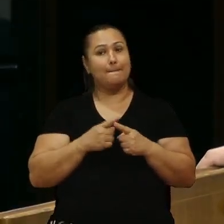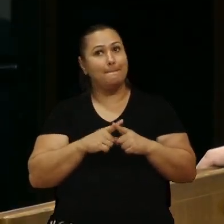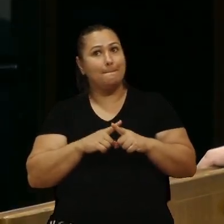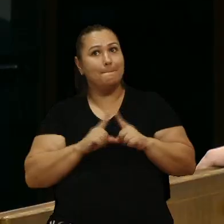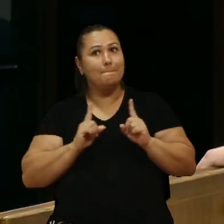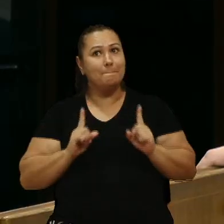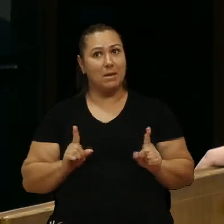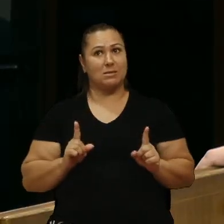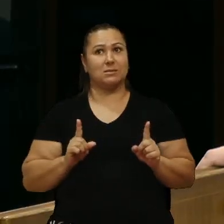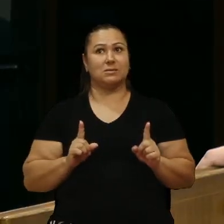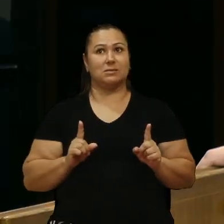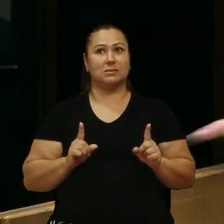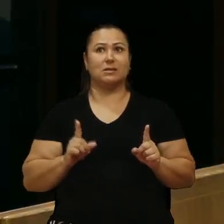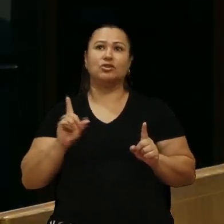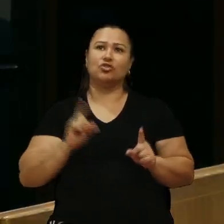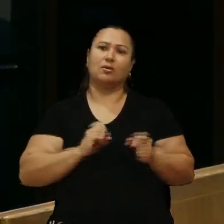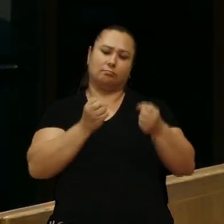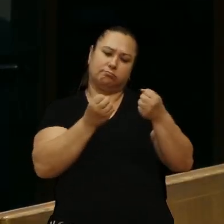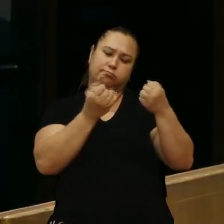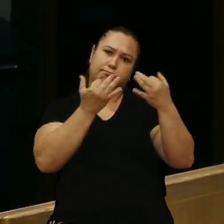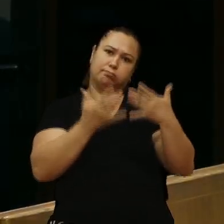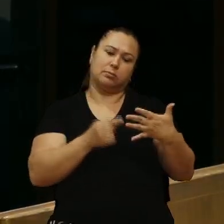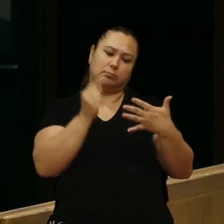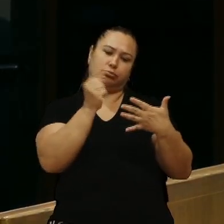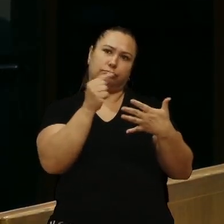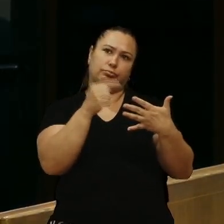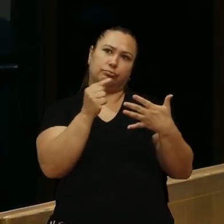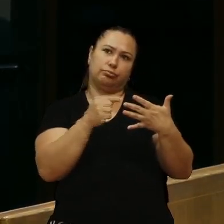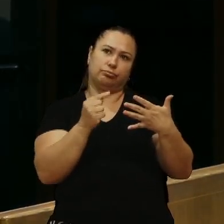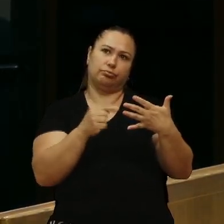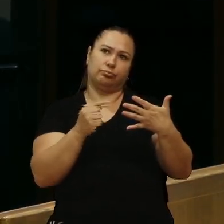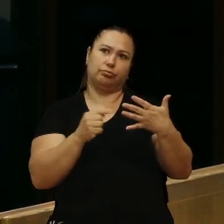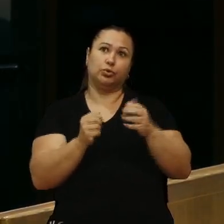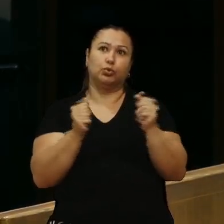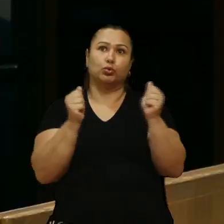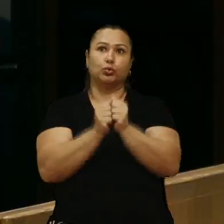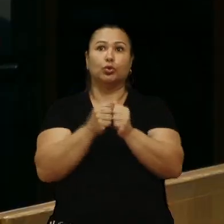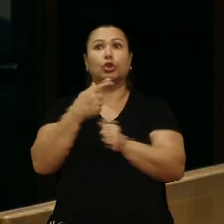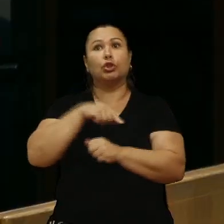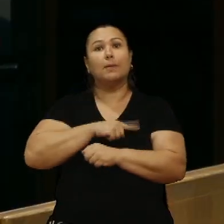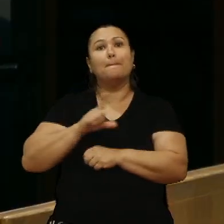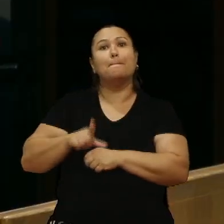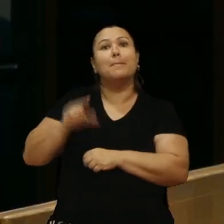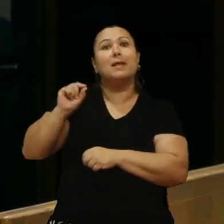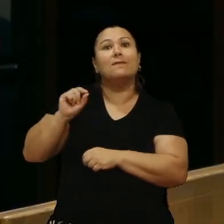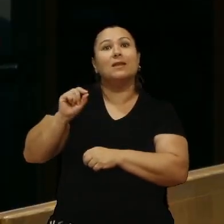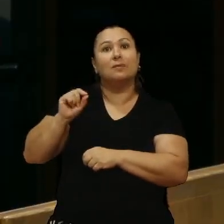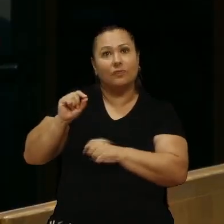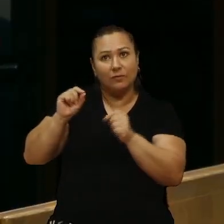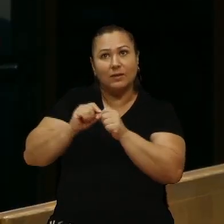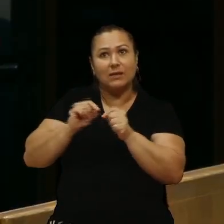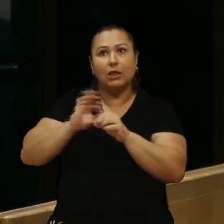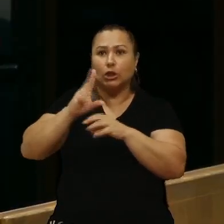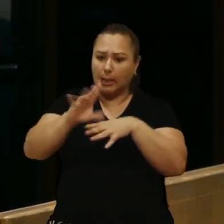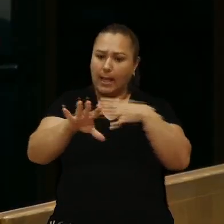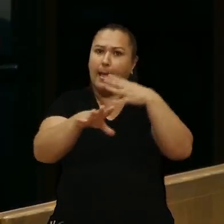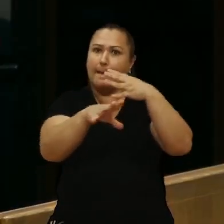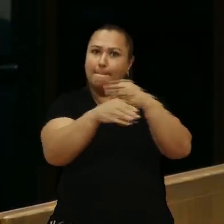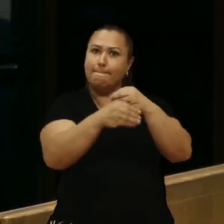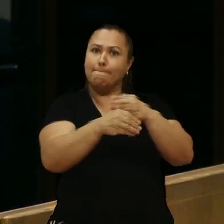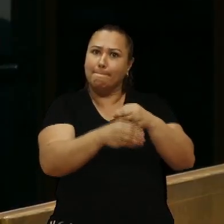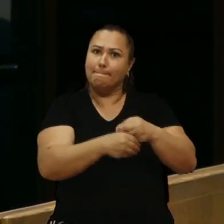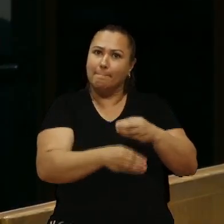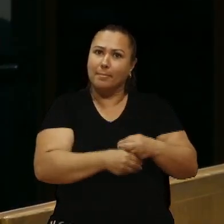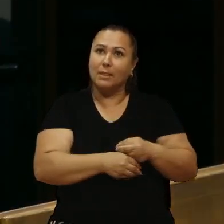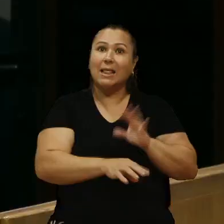Agora, eu já me expliquei com todos aqueles que militam no meio ambiente comigo, e nós preferimos fazer todas essas emendas e deixar